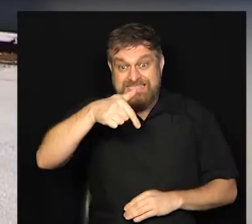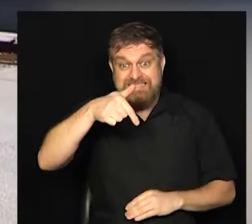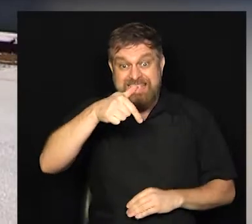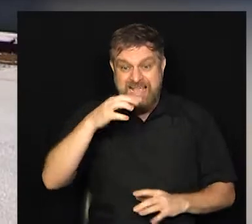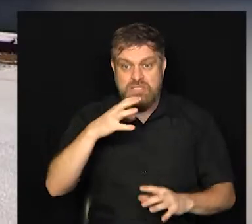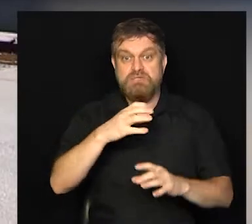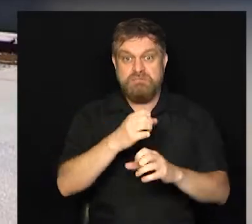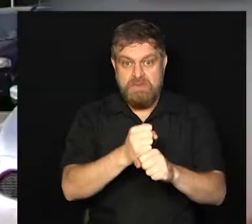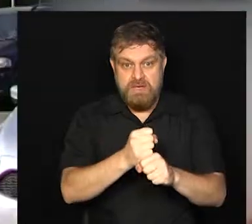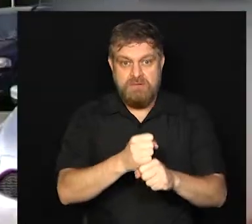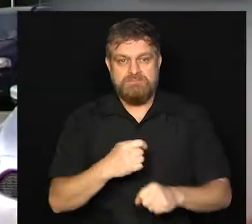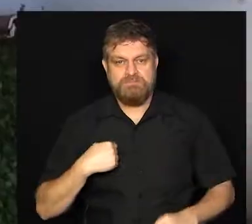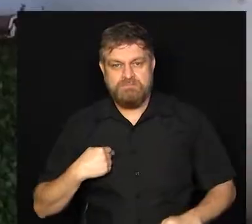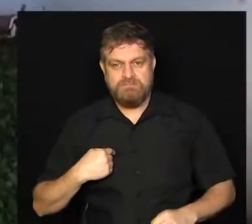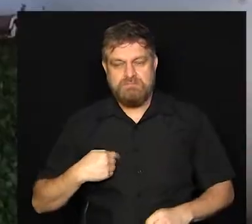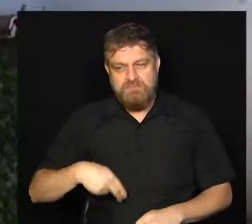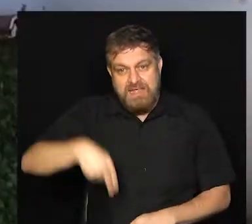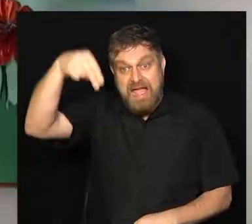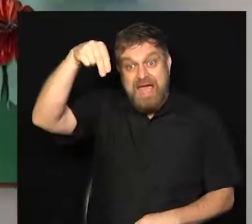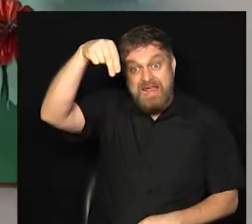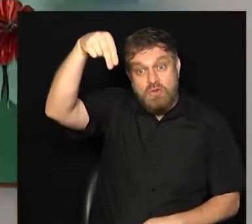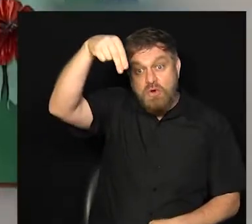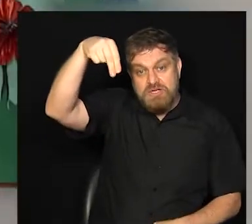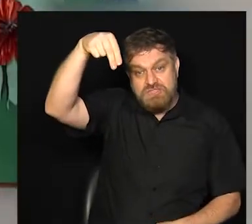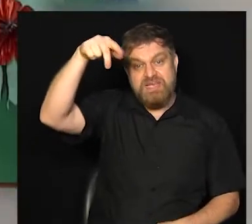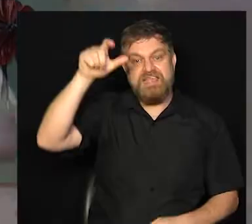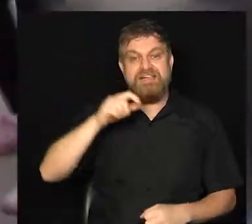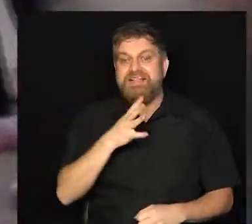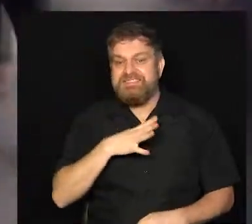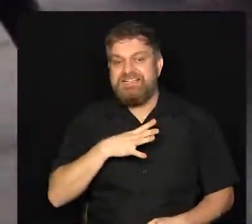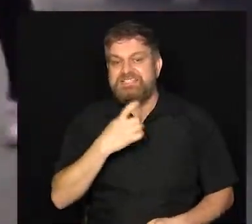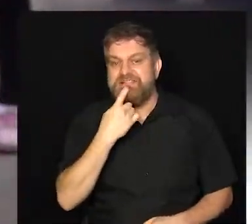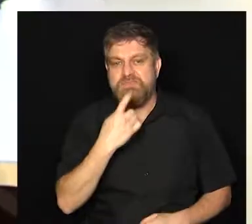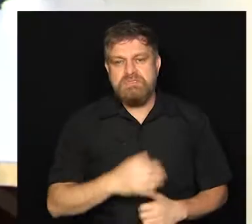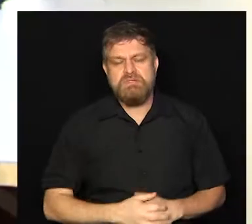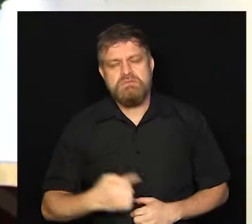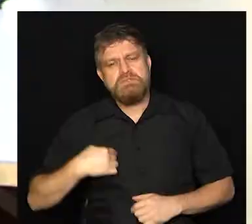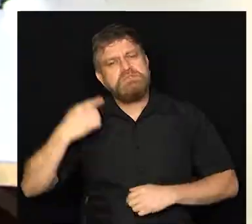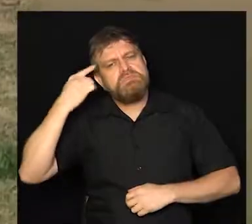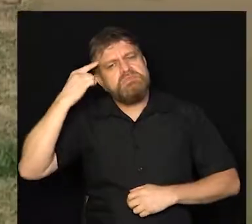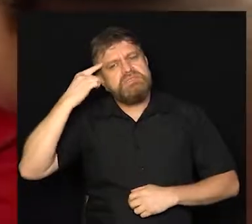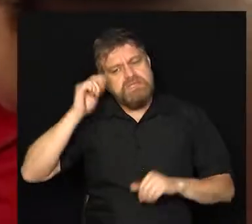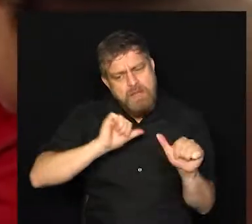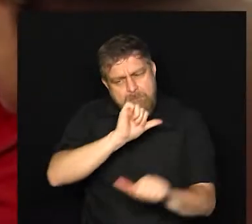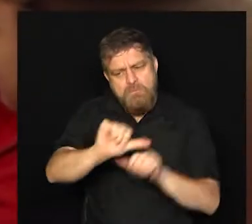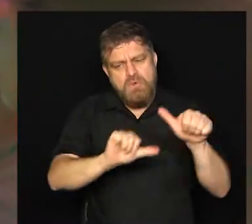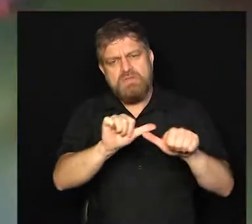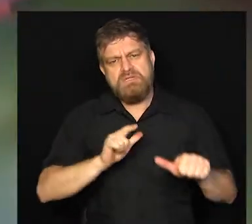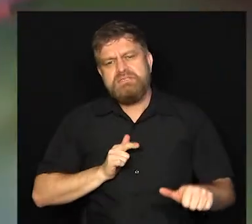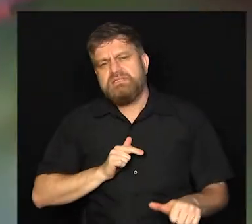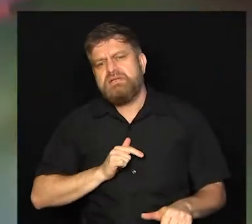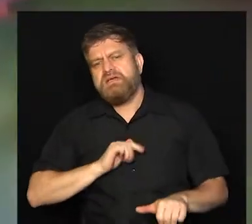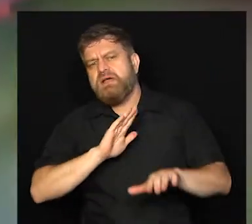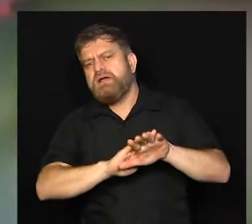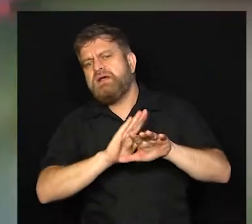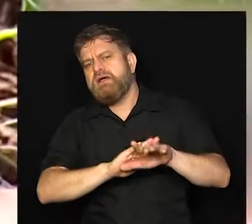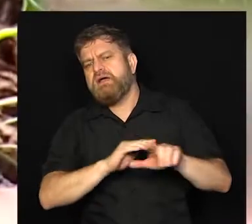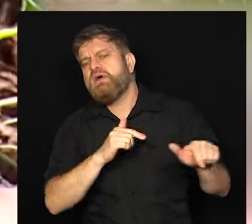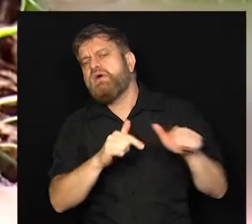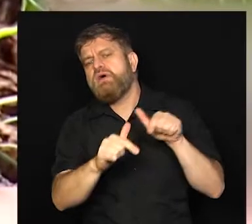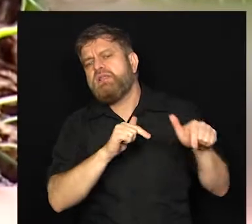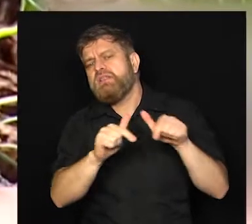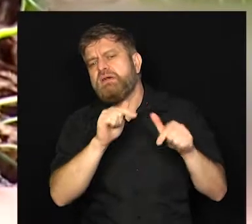entorno, né? Na região norte de Campinas. Agora, quando a gente pensa em transformação, qual que é a importância do trabalho de vocês